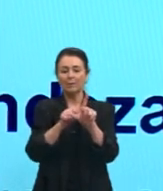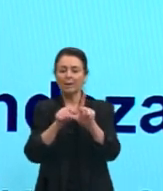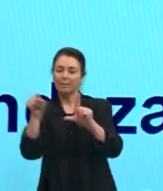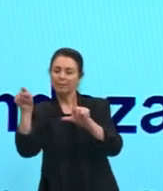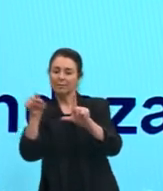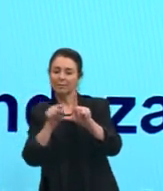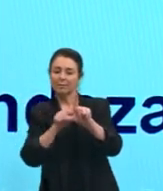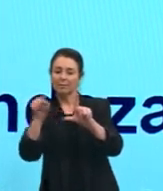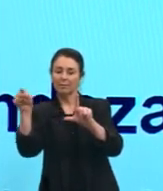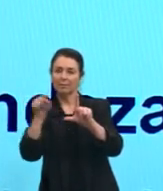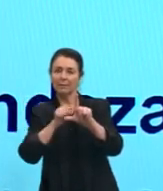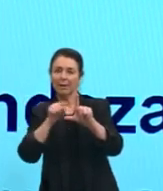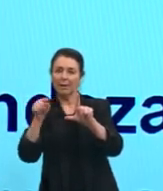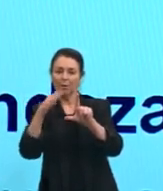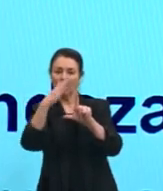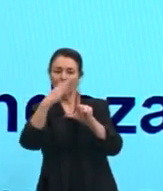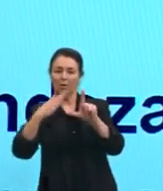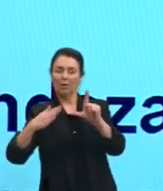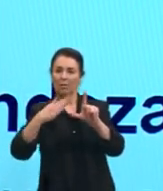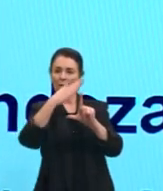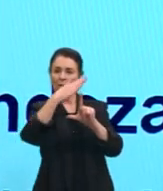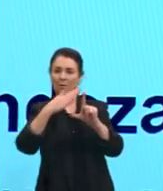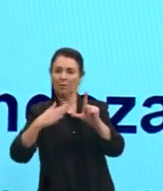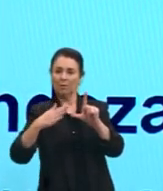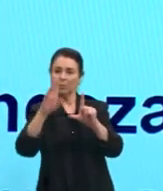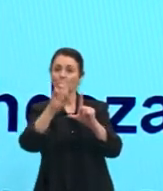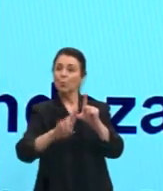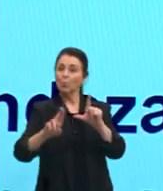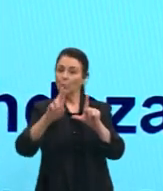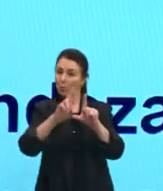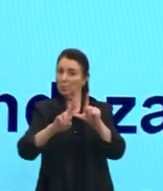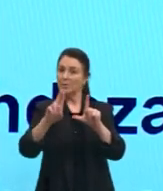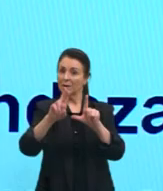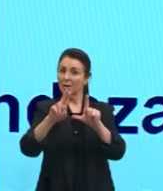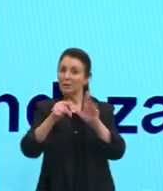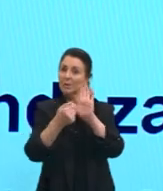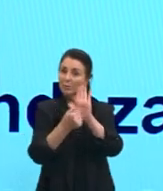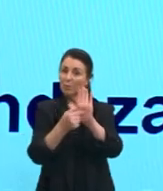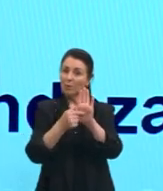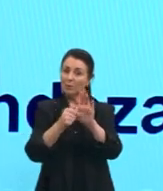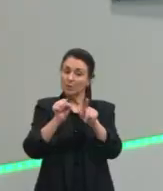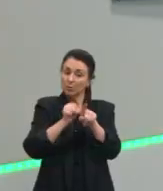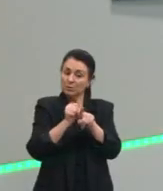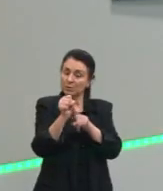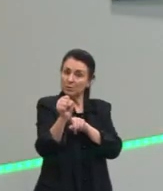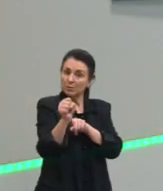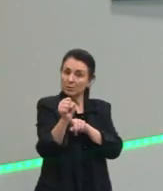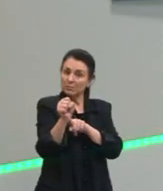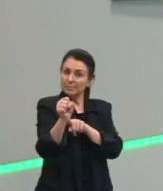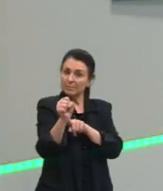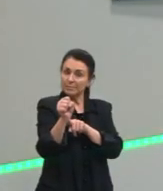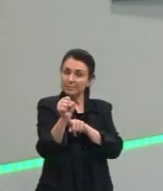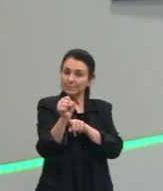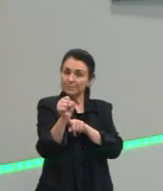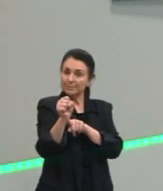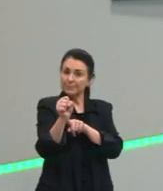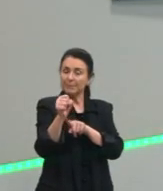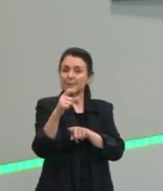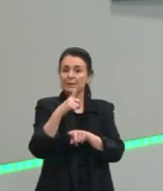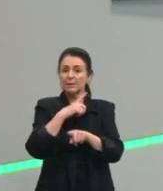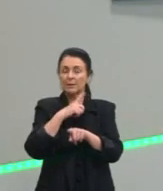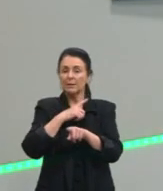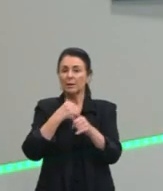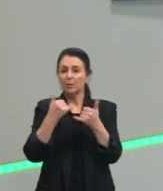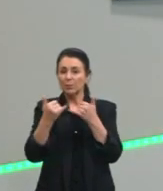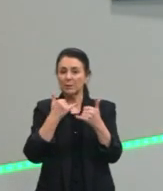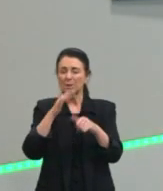de novo a gente coloca as flechinhas para indicar o sentido e essa força e e aqui a gente